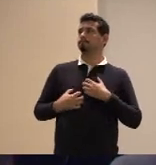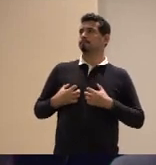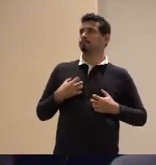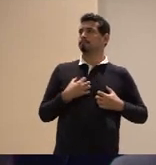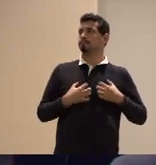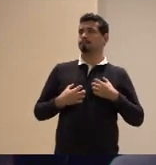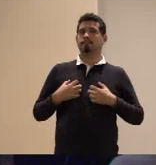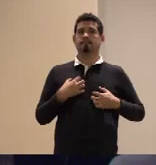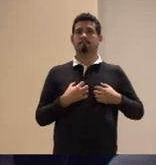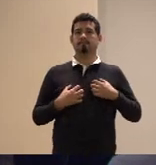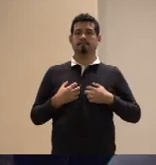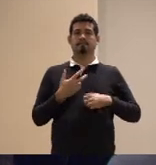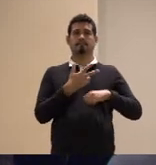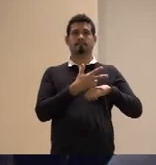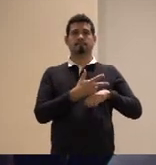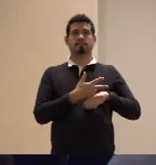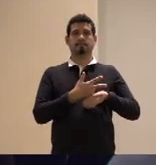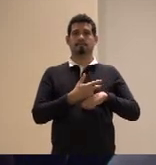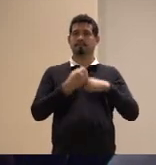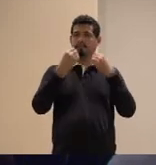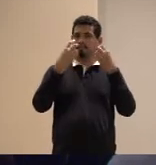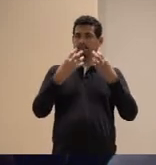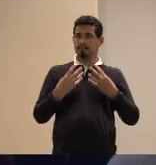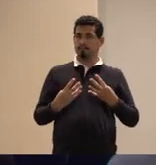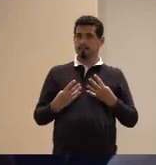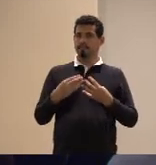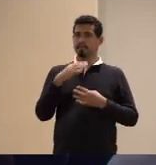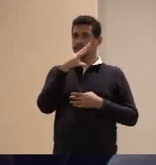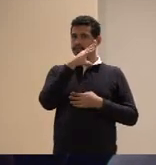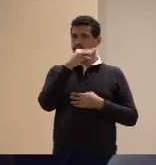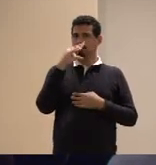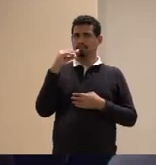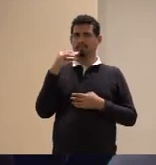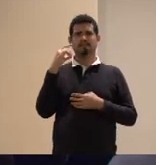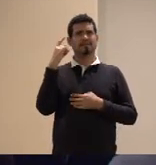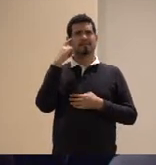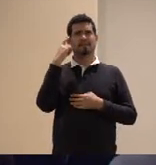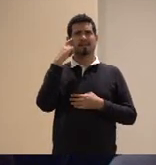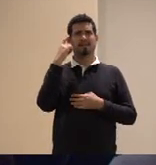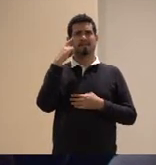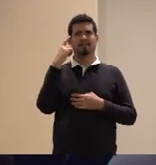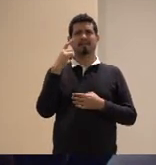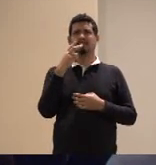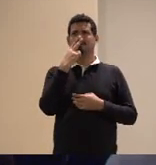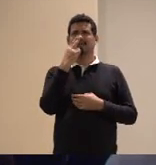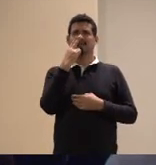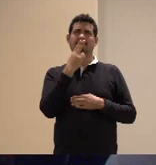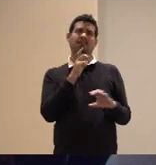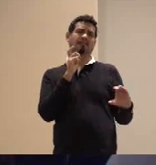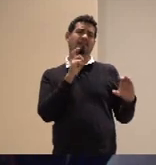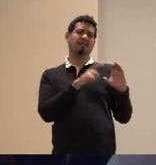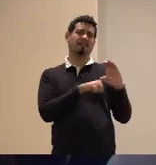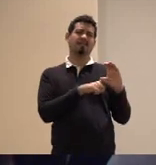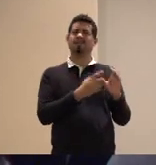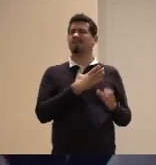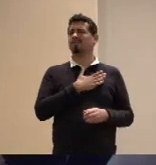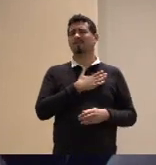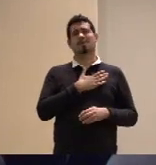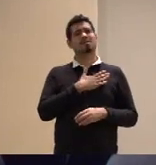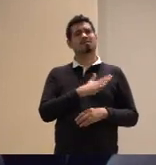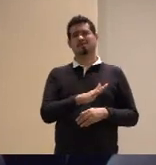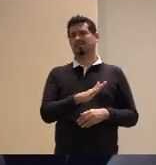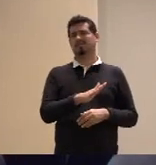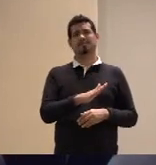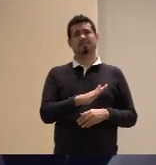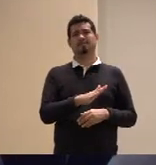vídeo com a fala das adolescentes, que eu considero para mim uma revitimização. Eu não gosto disso. Eu acho que a gente tem como